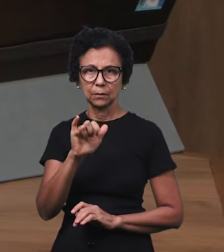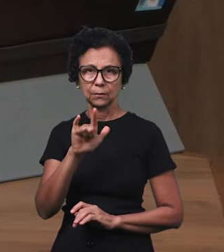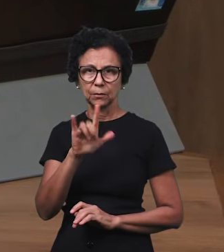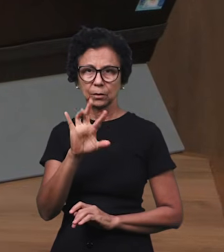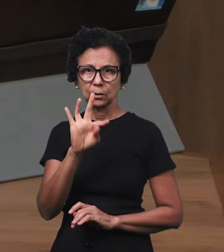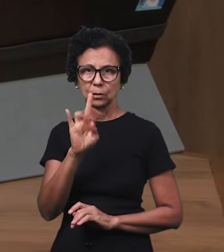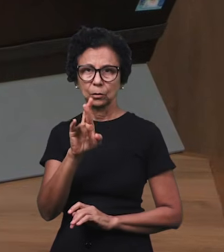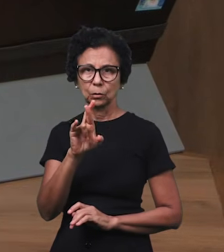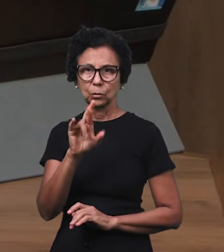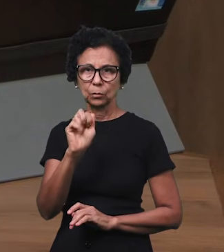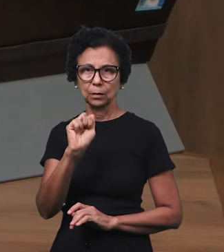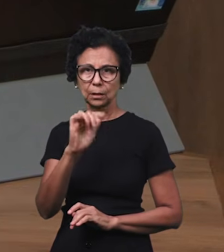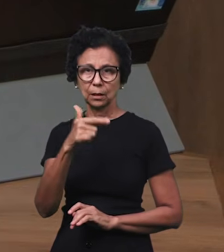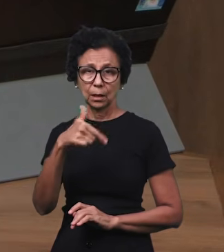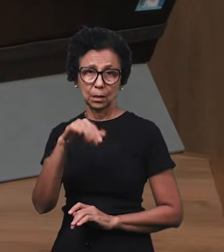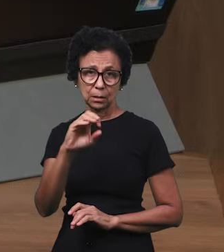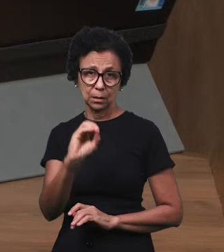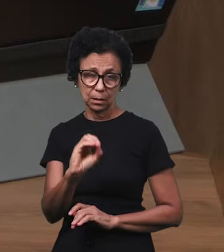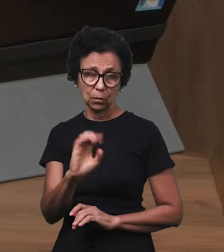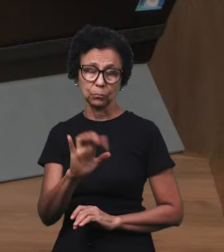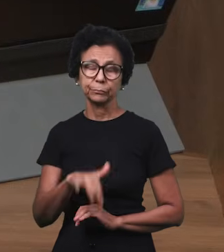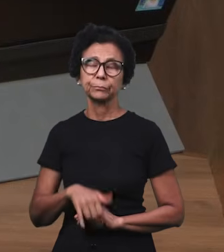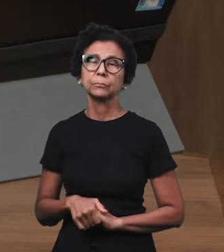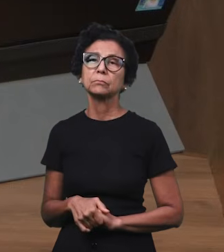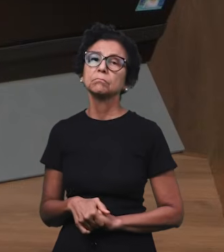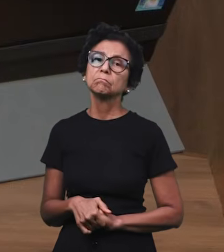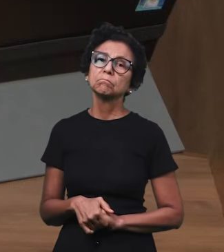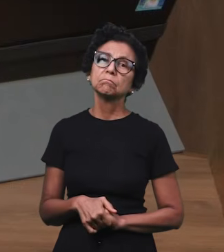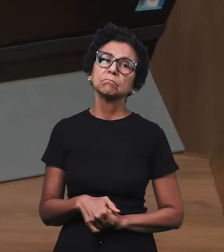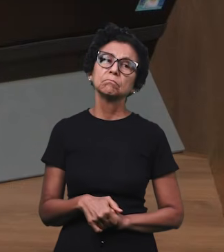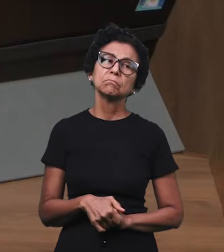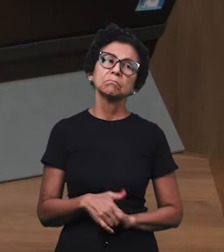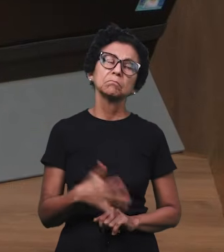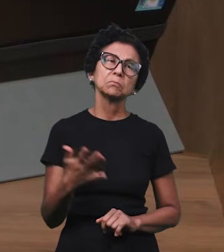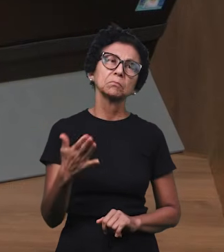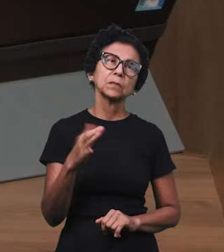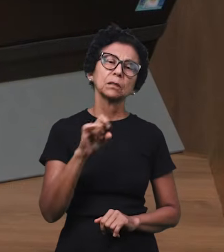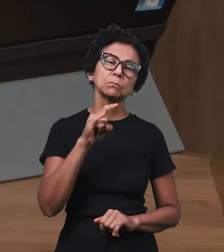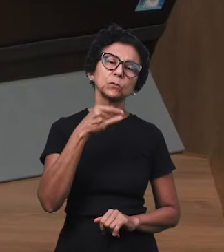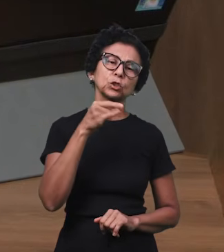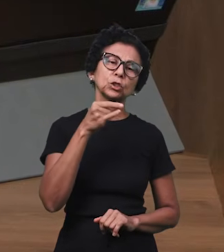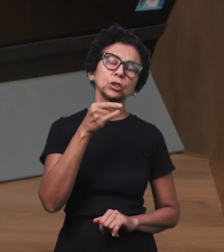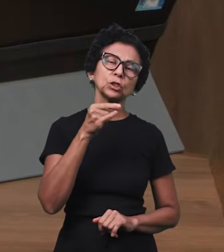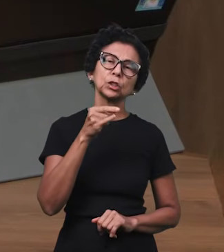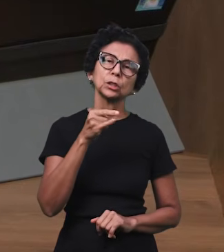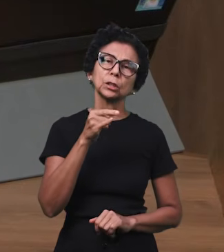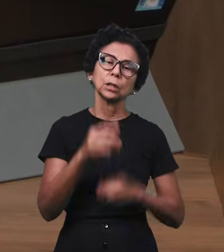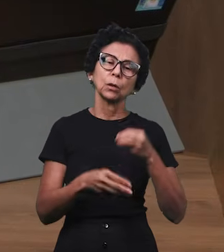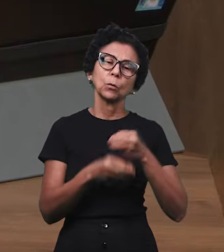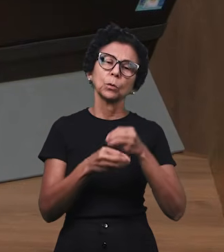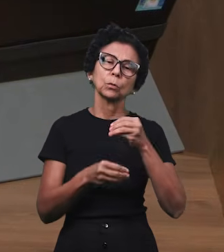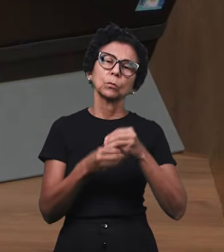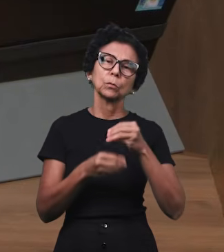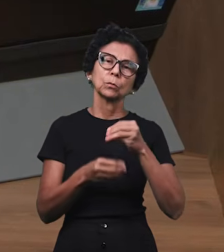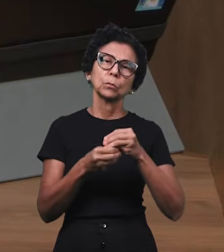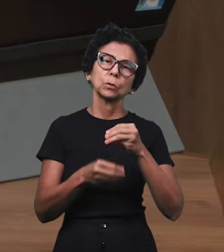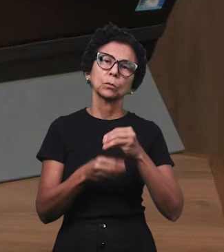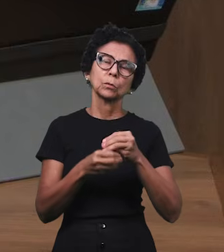quantidade de líquido, né, de urina que é produzido em 1 minuto, vamos dizer assim.